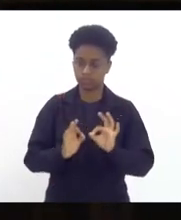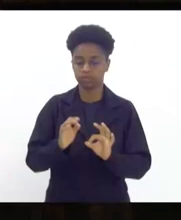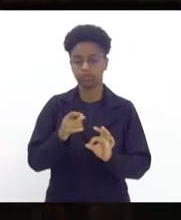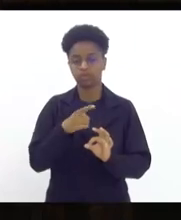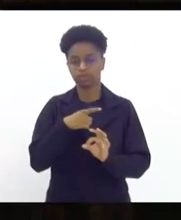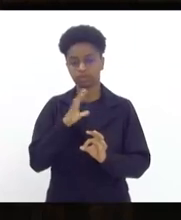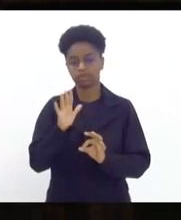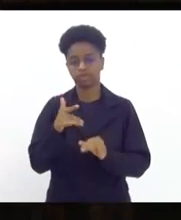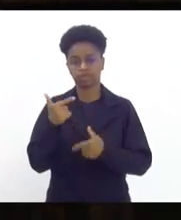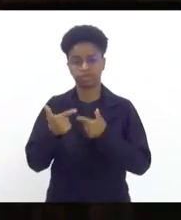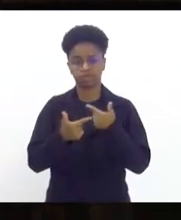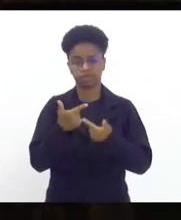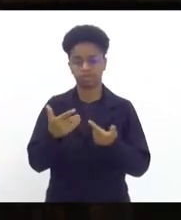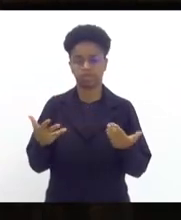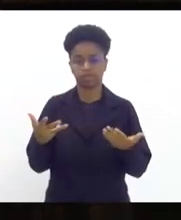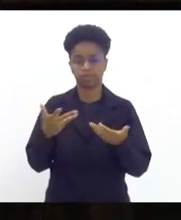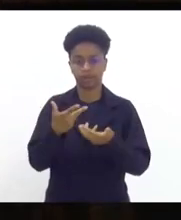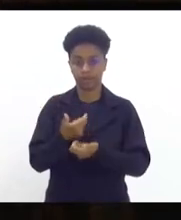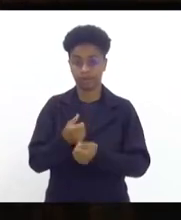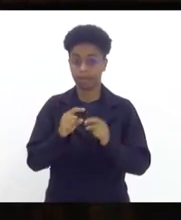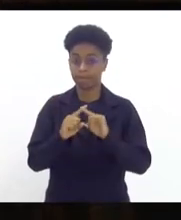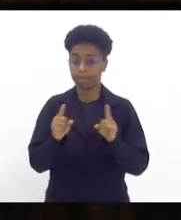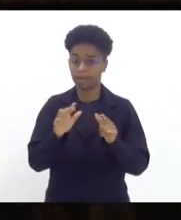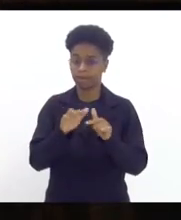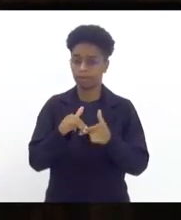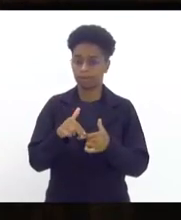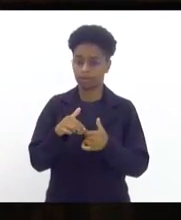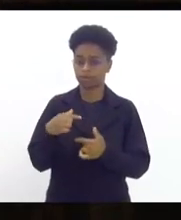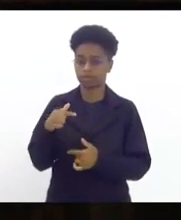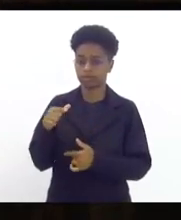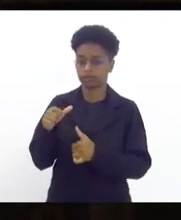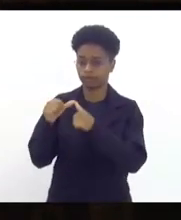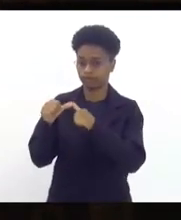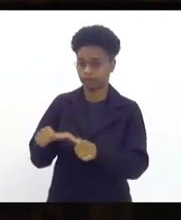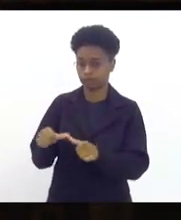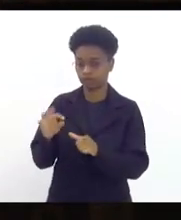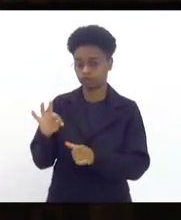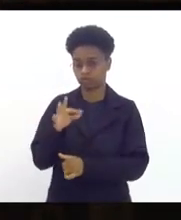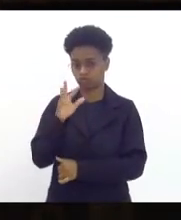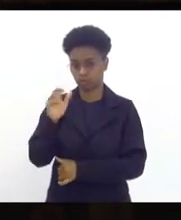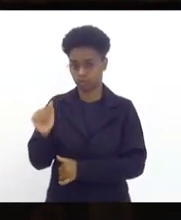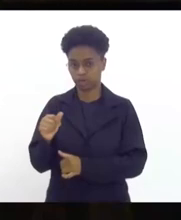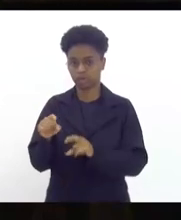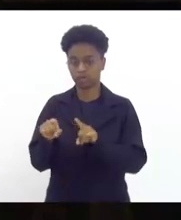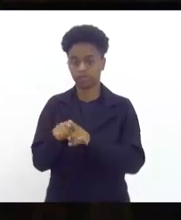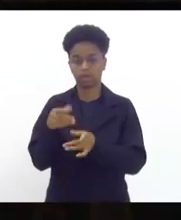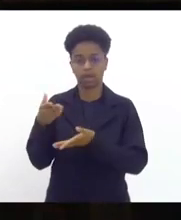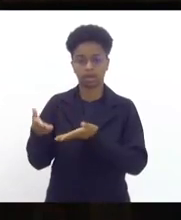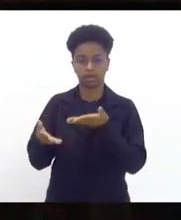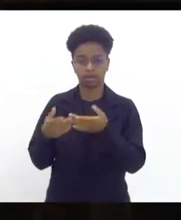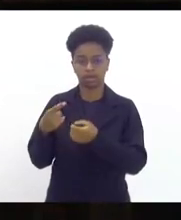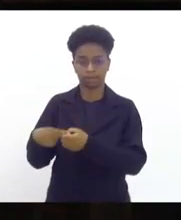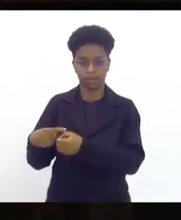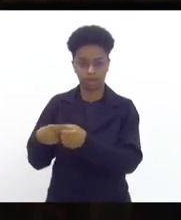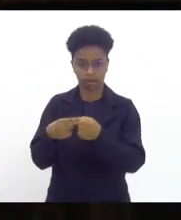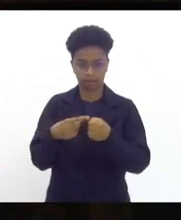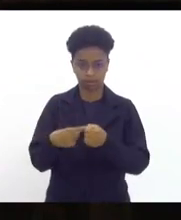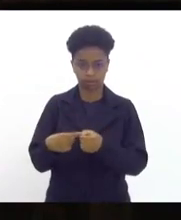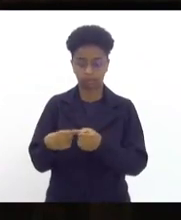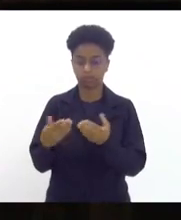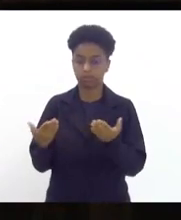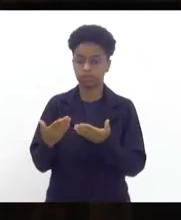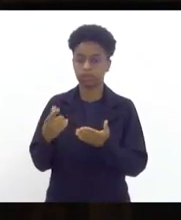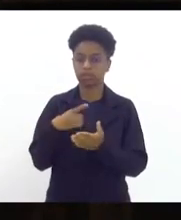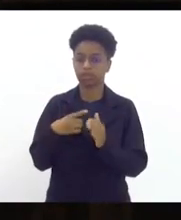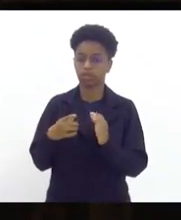um excelente trabalho mas por estar na Tijuca e atendendo aquele bairro hoje a gente tem um